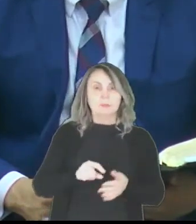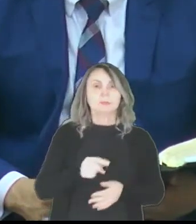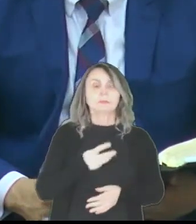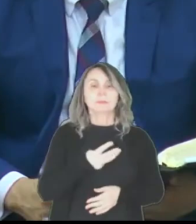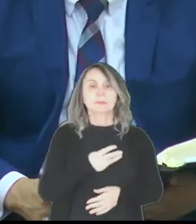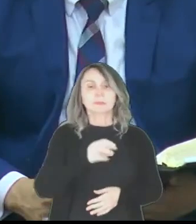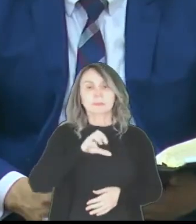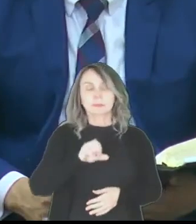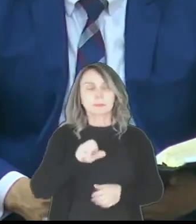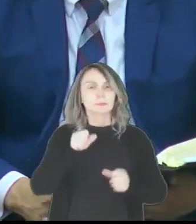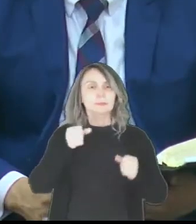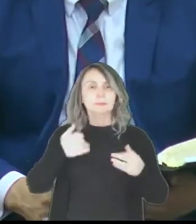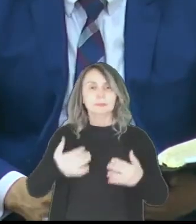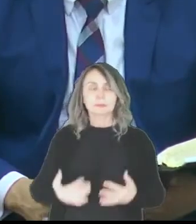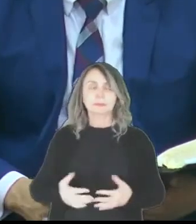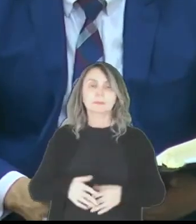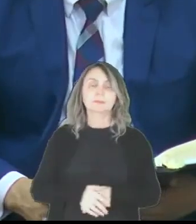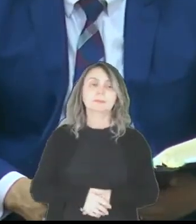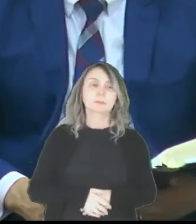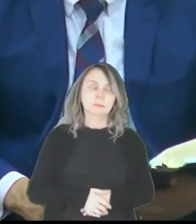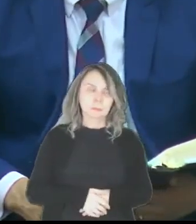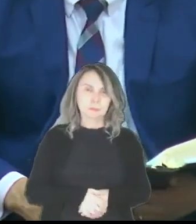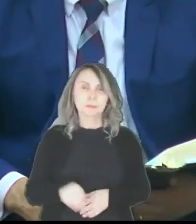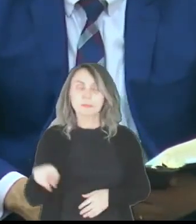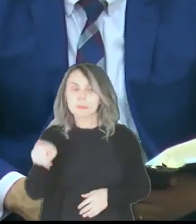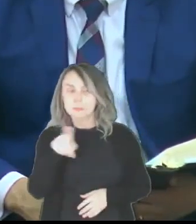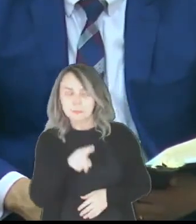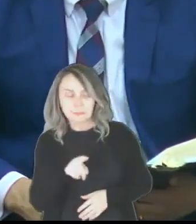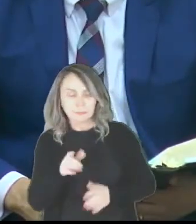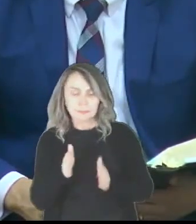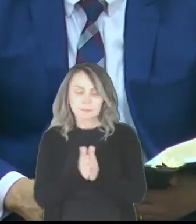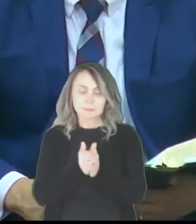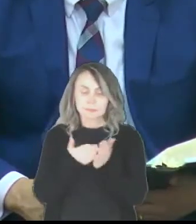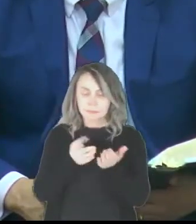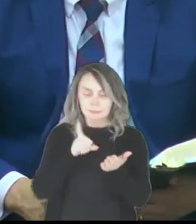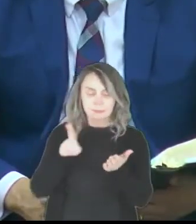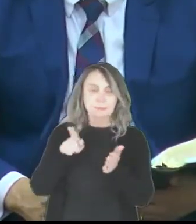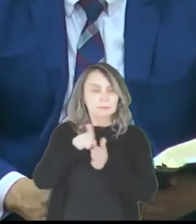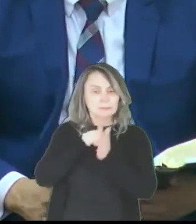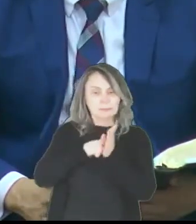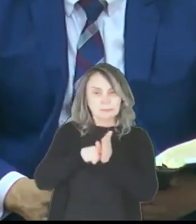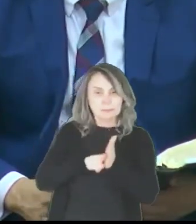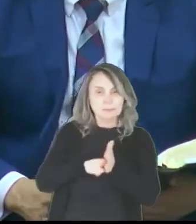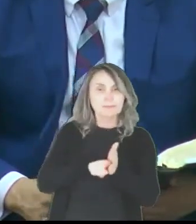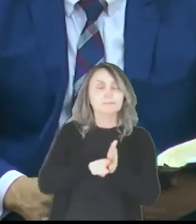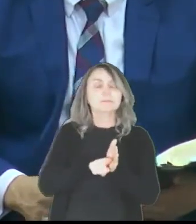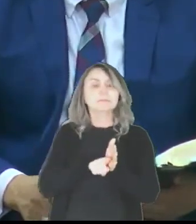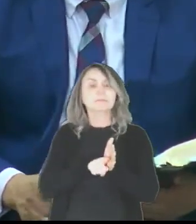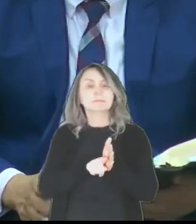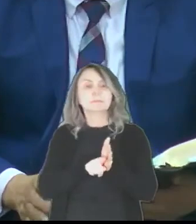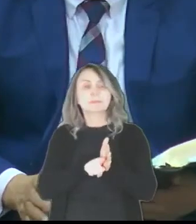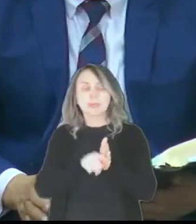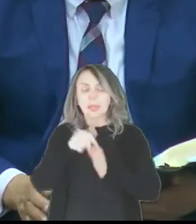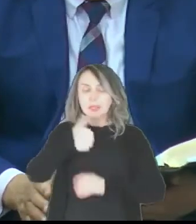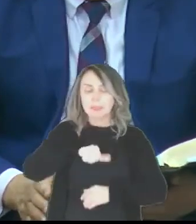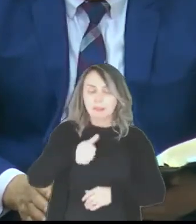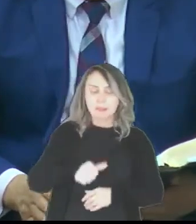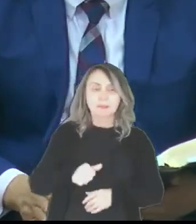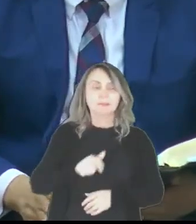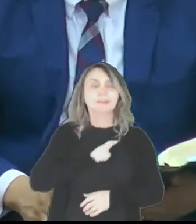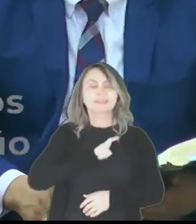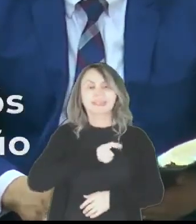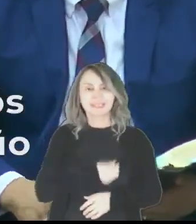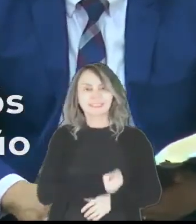disse assim: examinais as Escrituras, porque vós julgais ter nelas a vida eterna, e